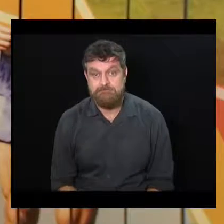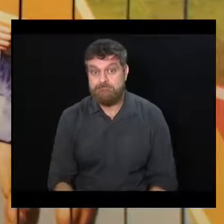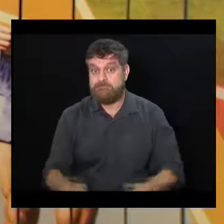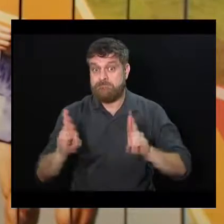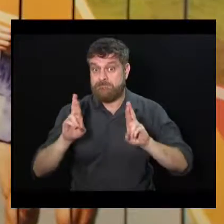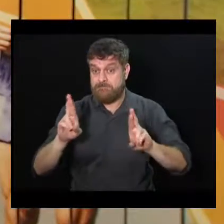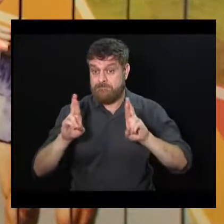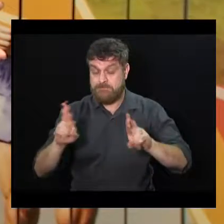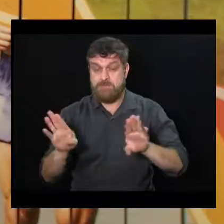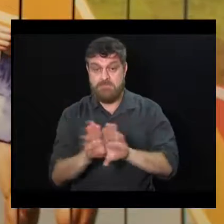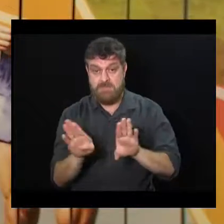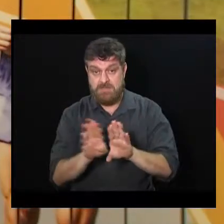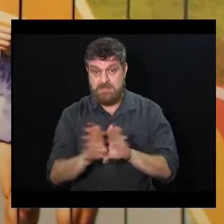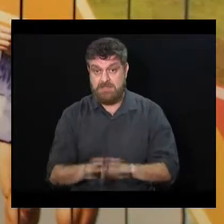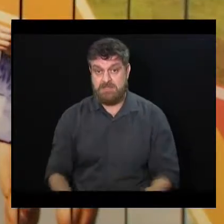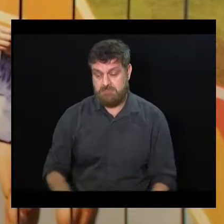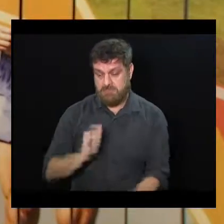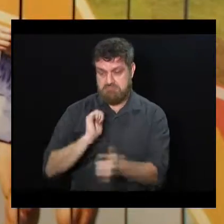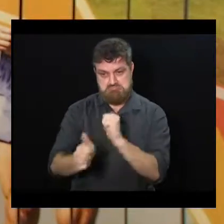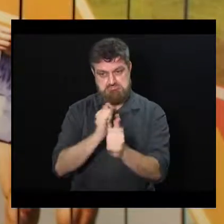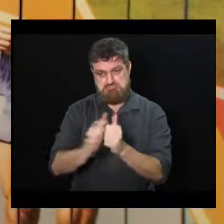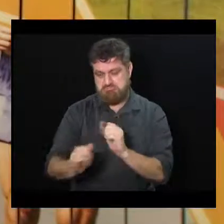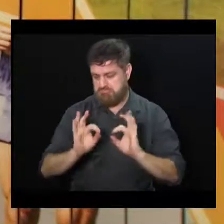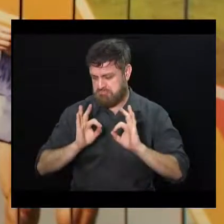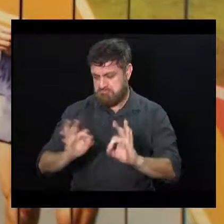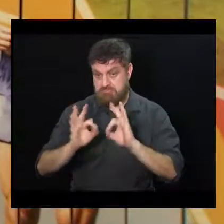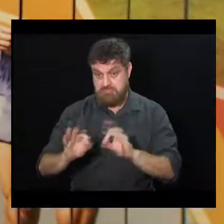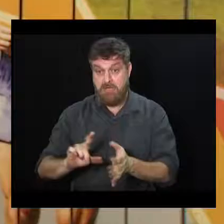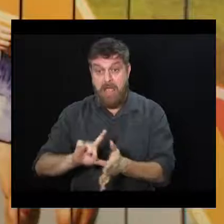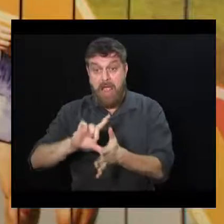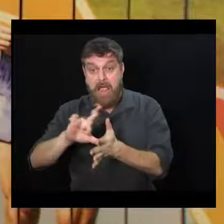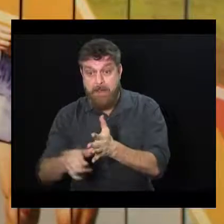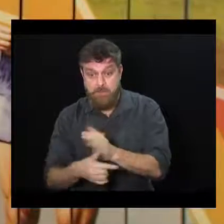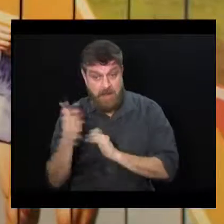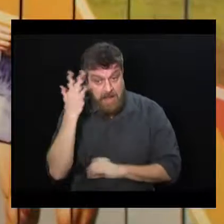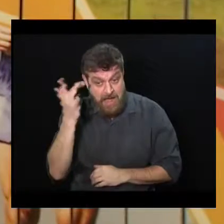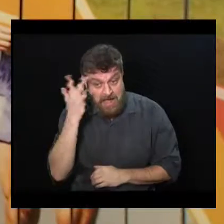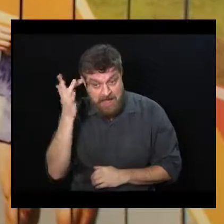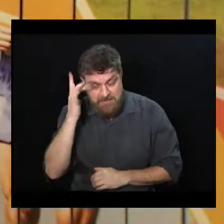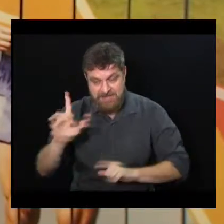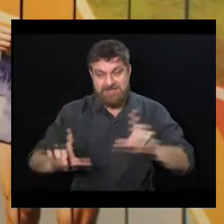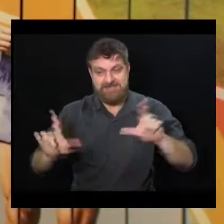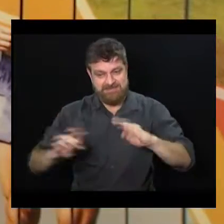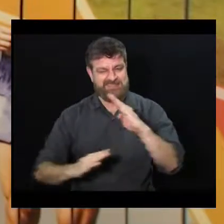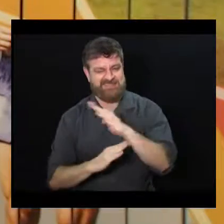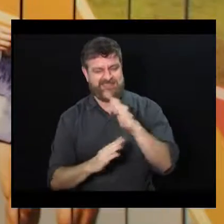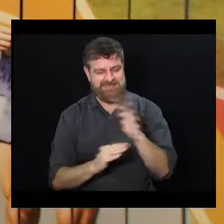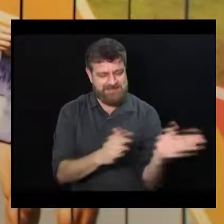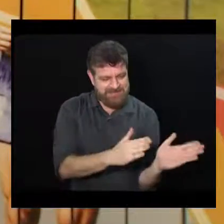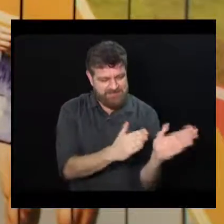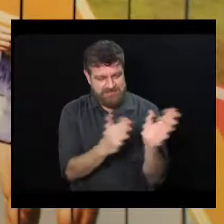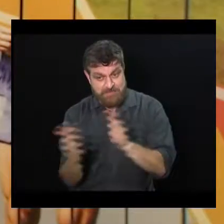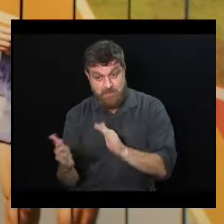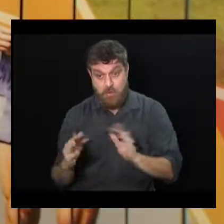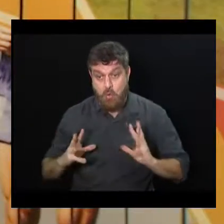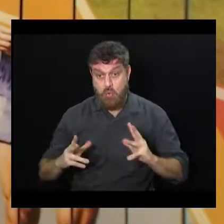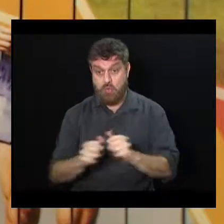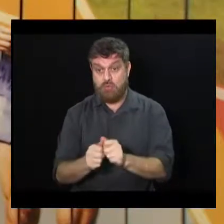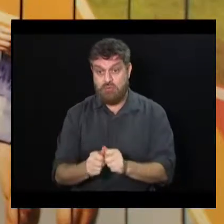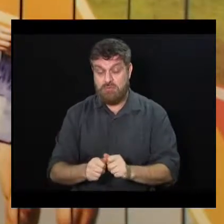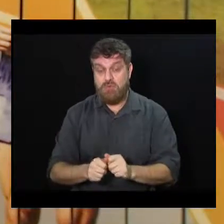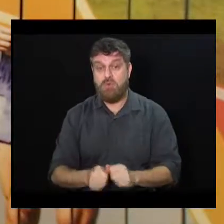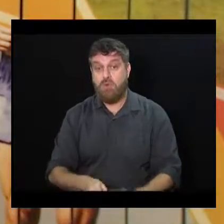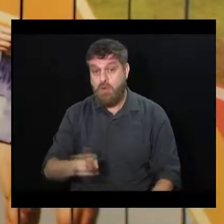Expectativa também de um grande jogo, né? A repercussão completa deste amistoso você confere amanhã no Câmara Notícia,